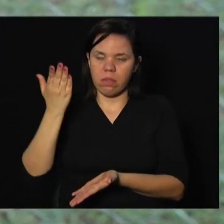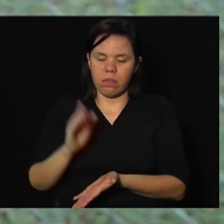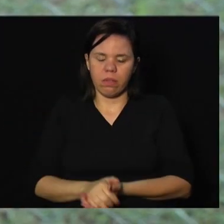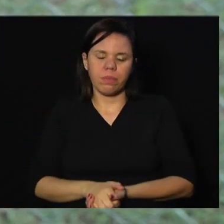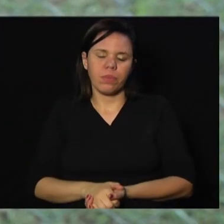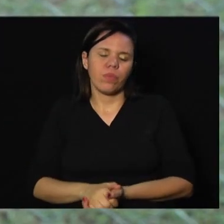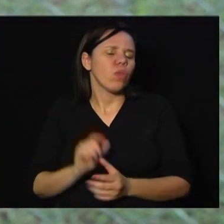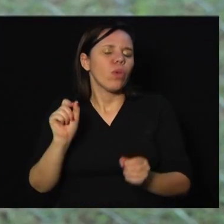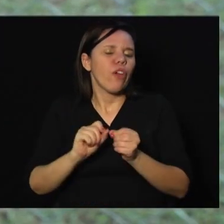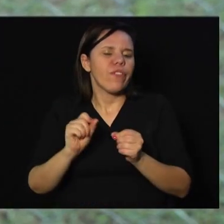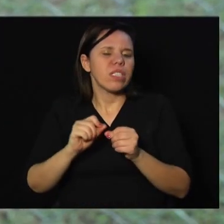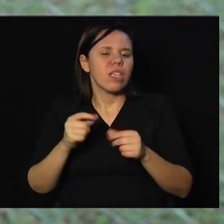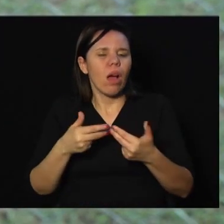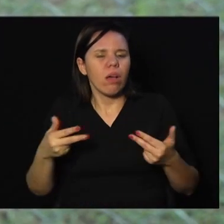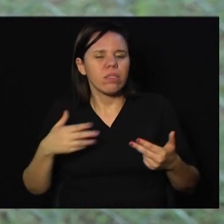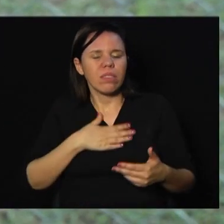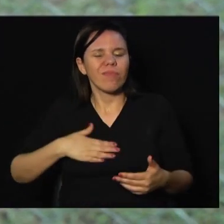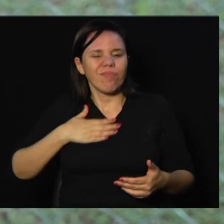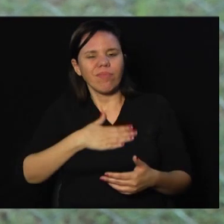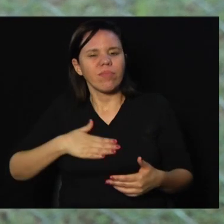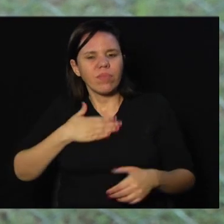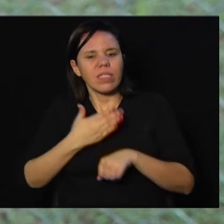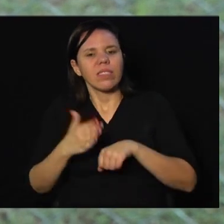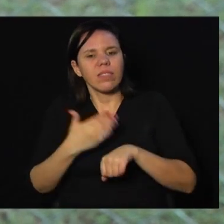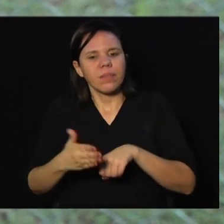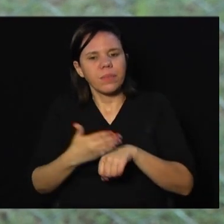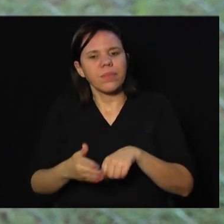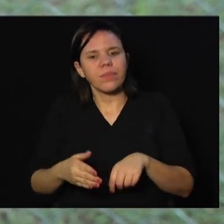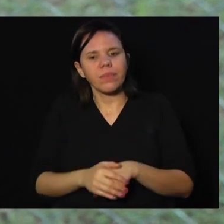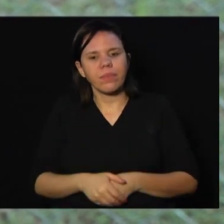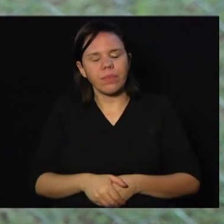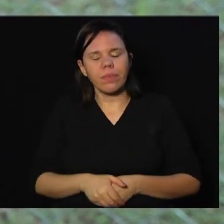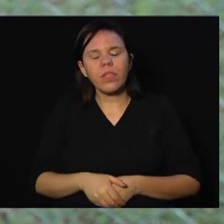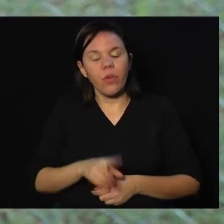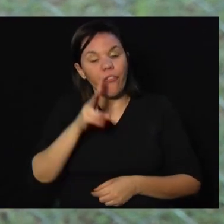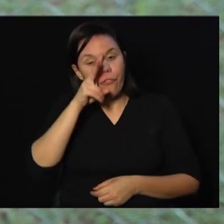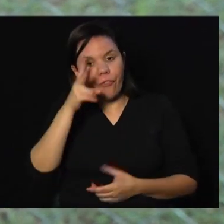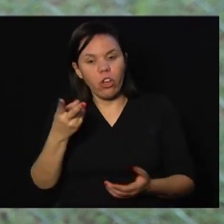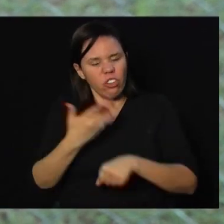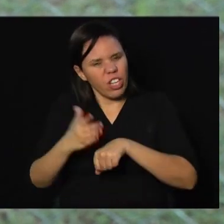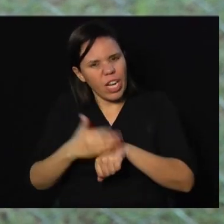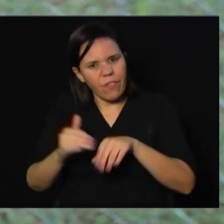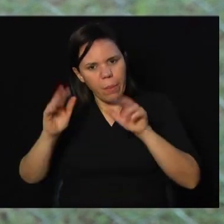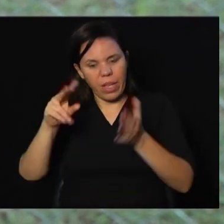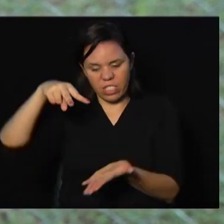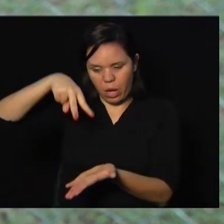maior tranquilidade, adorava fazer treinamento de cabeça, era o meu forte, eu sabia disso, então eu treinava mais